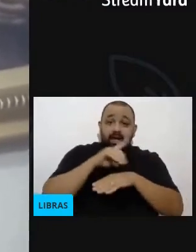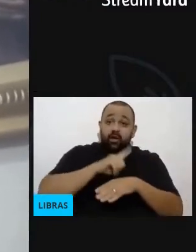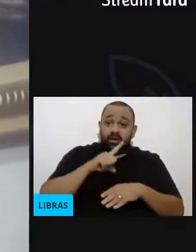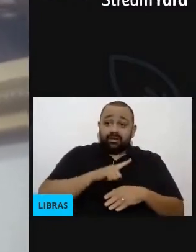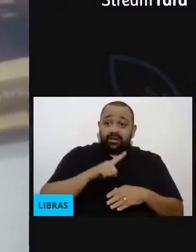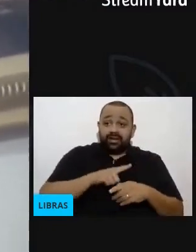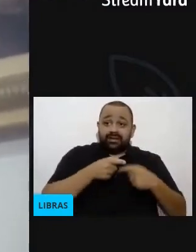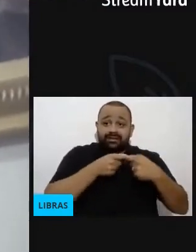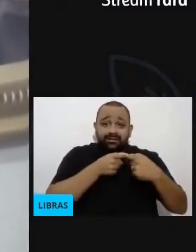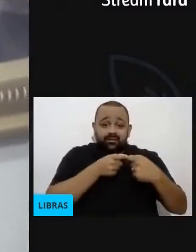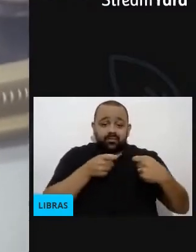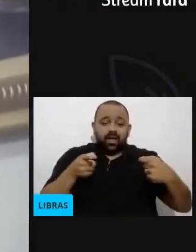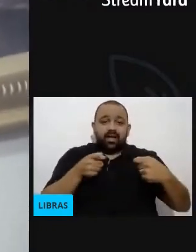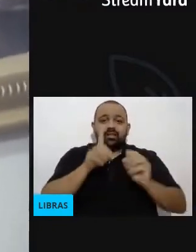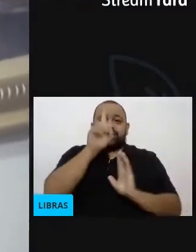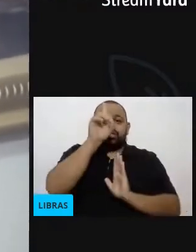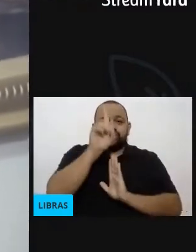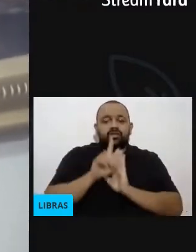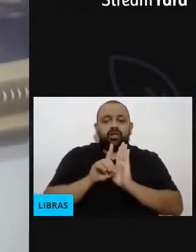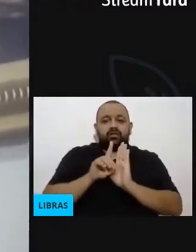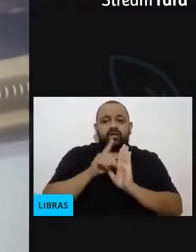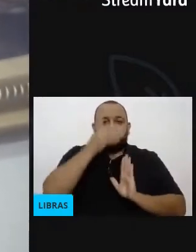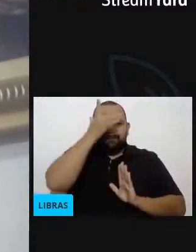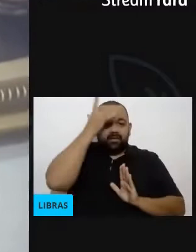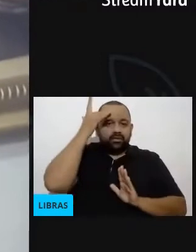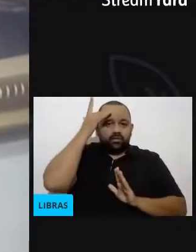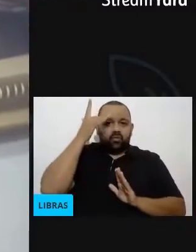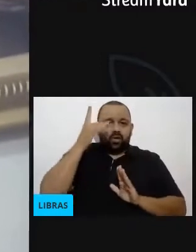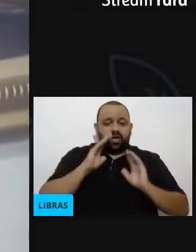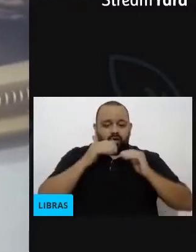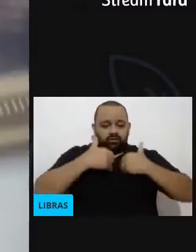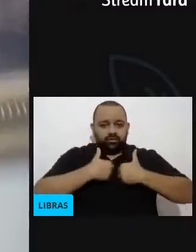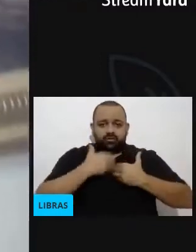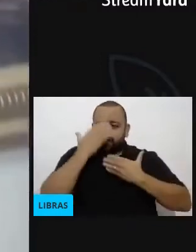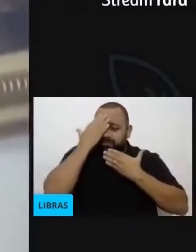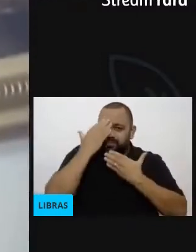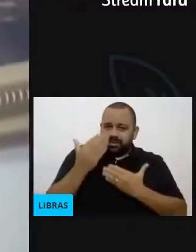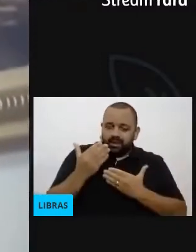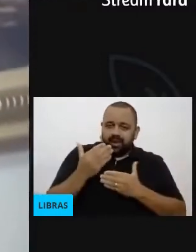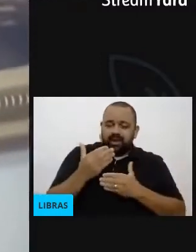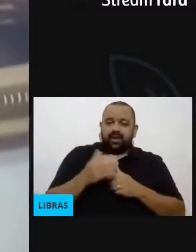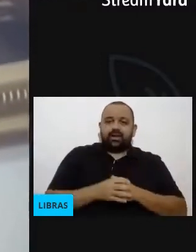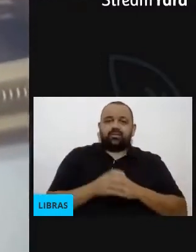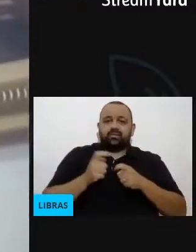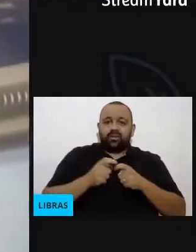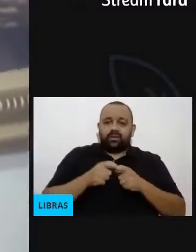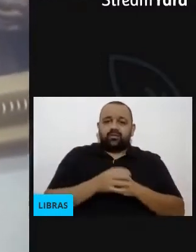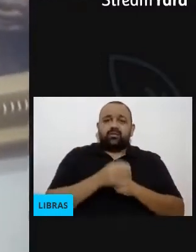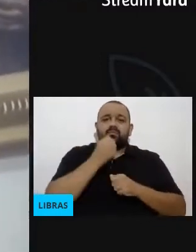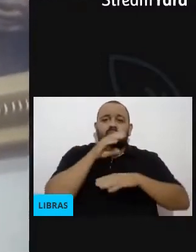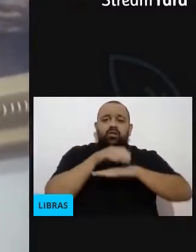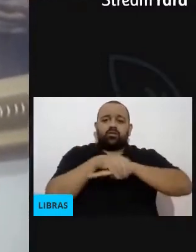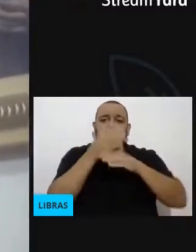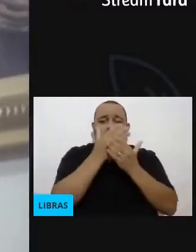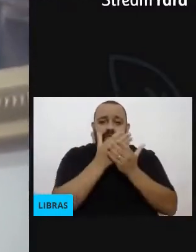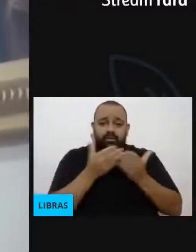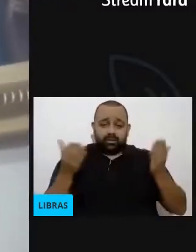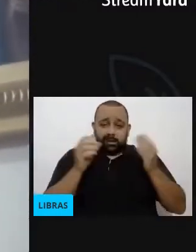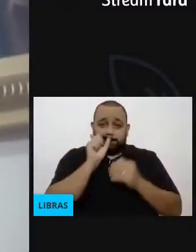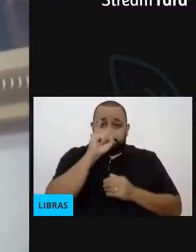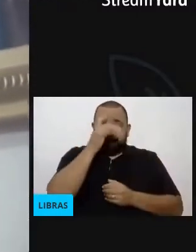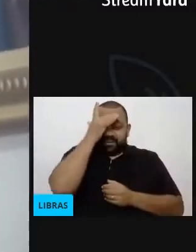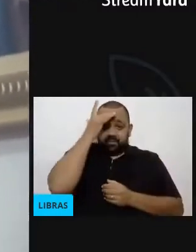dos Direitos da Pessoa com Autismo. Tá? Então, muito obrigada, doutor. Boa noite a todos. Durante a live, quem quiser estar